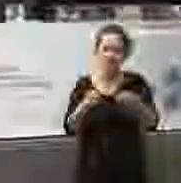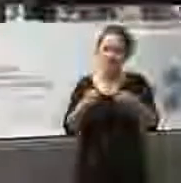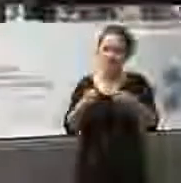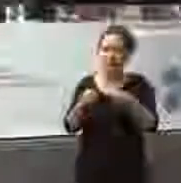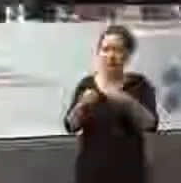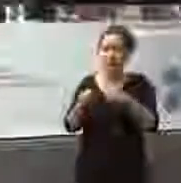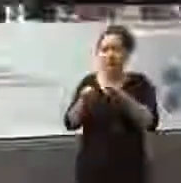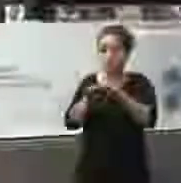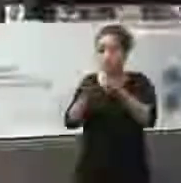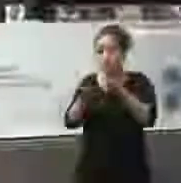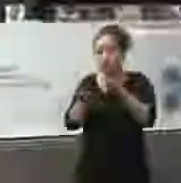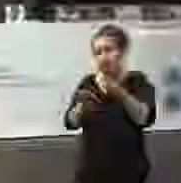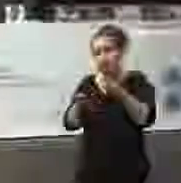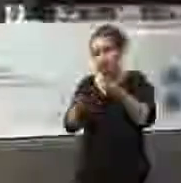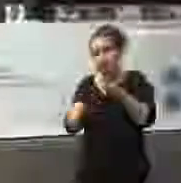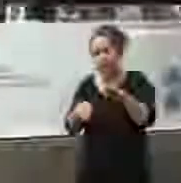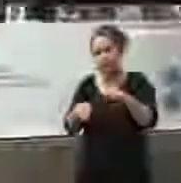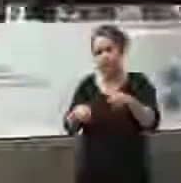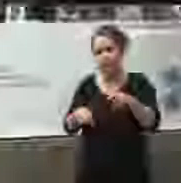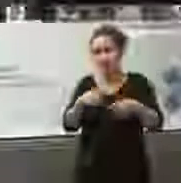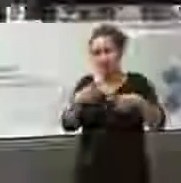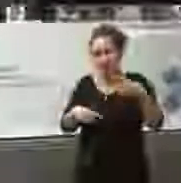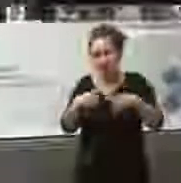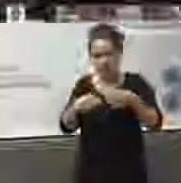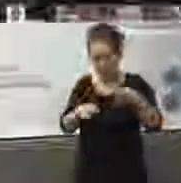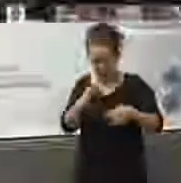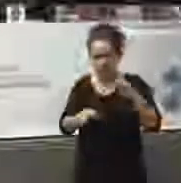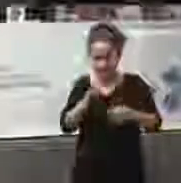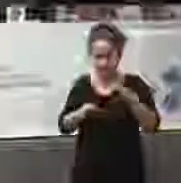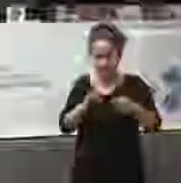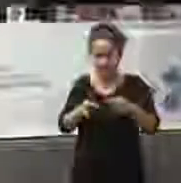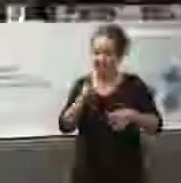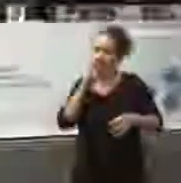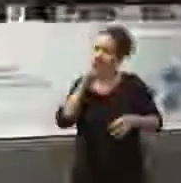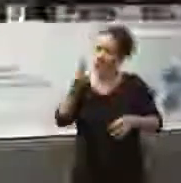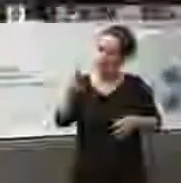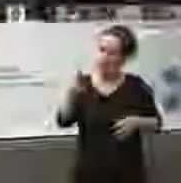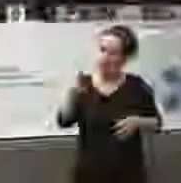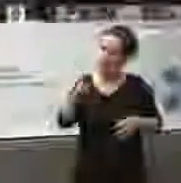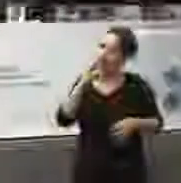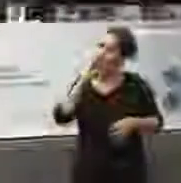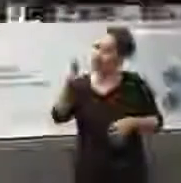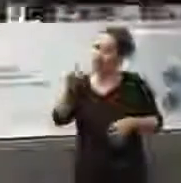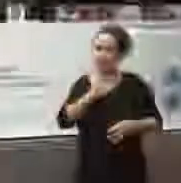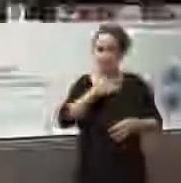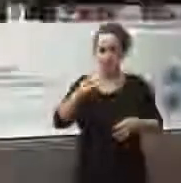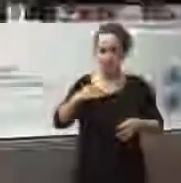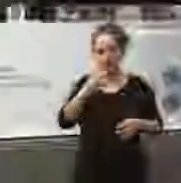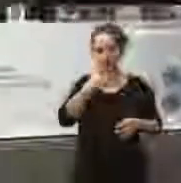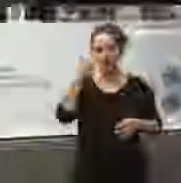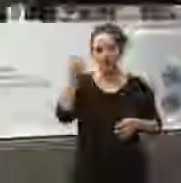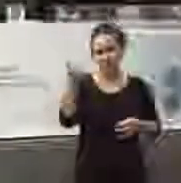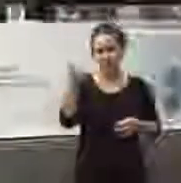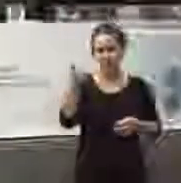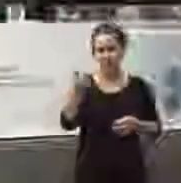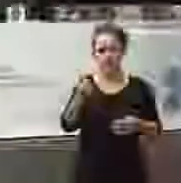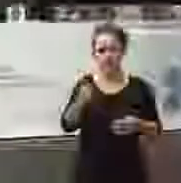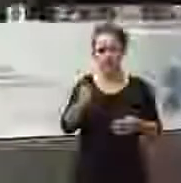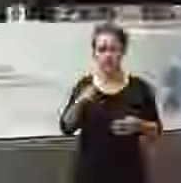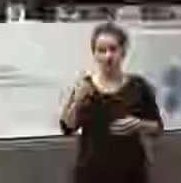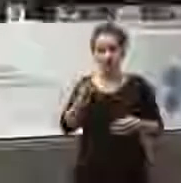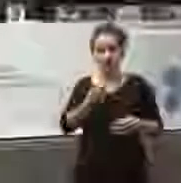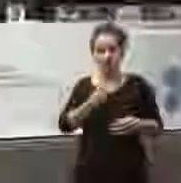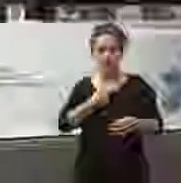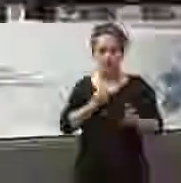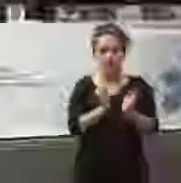reduzir a judicialização e haver uma resposta o resultado de saúde melhores no nosso